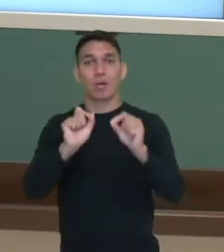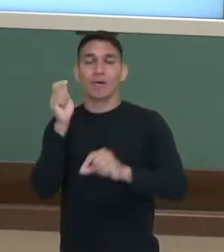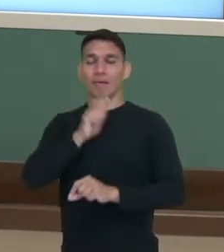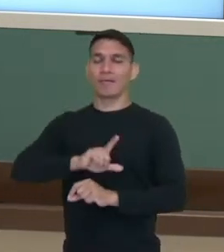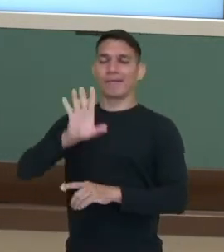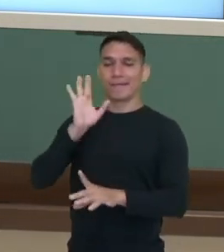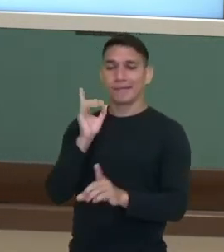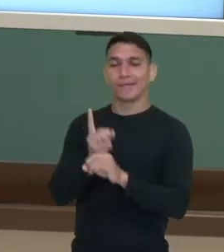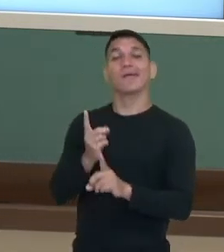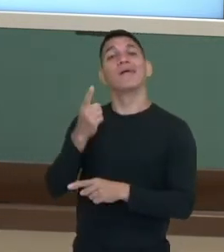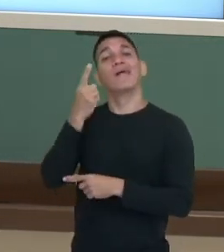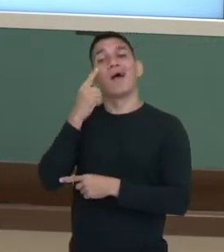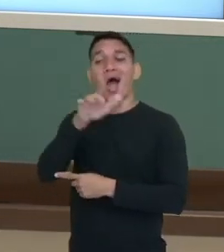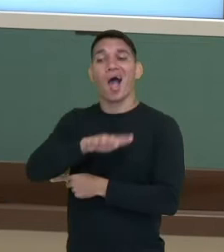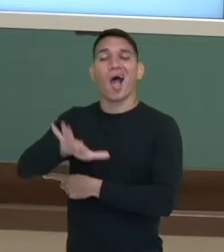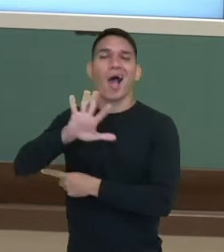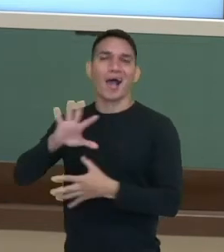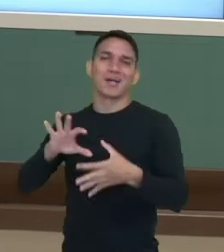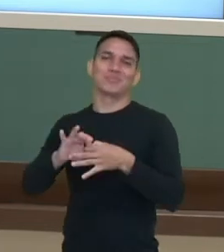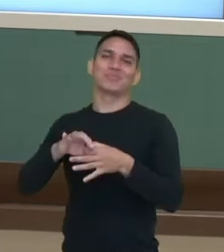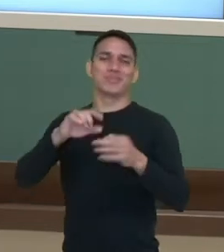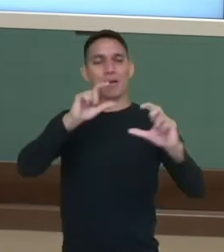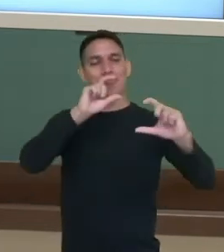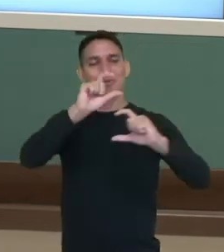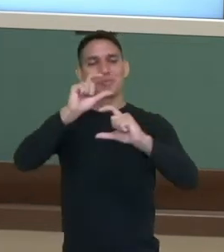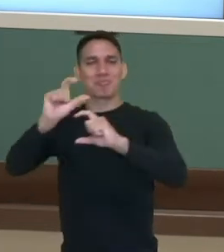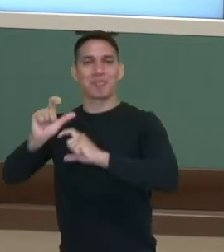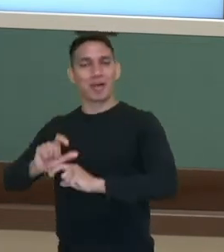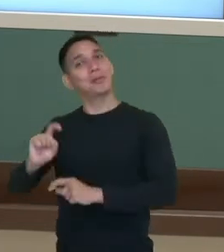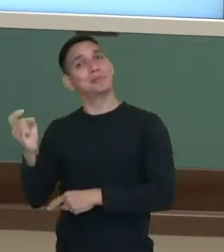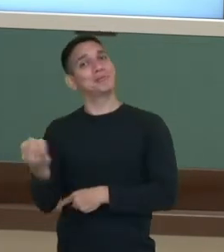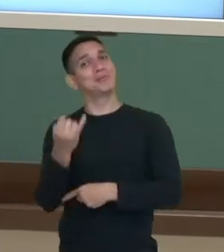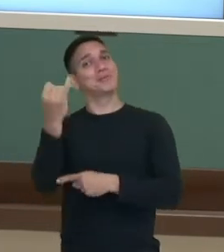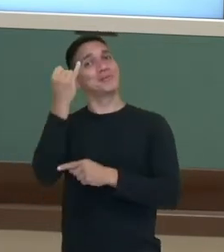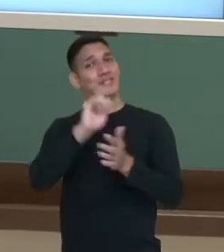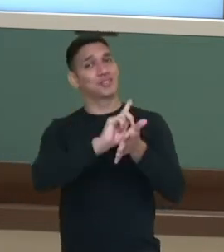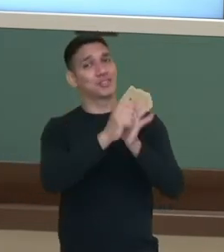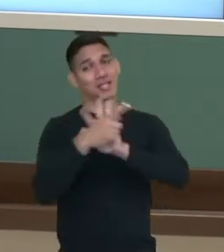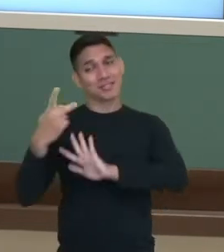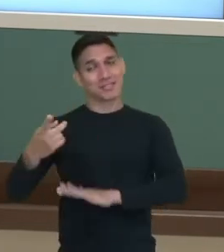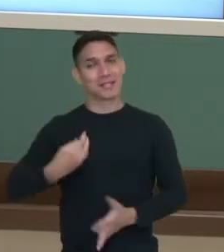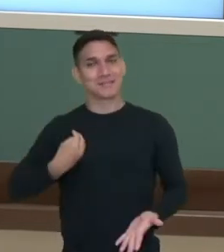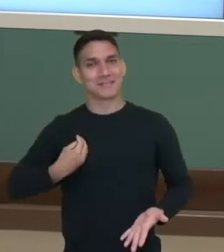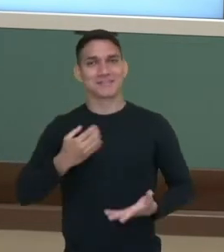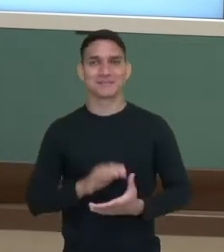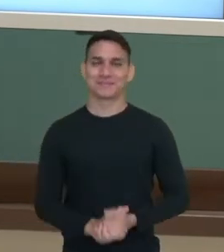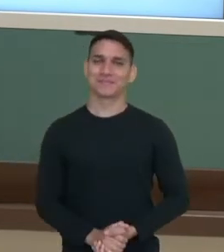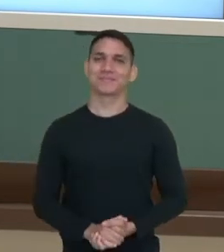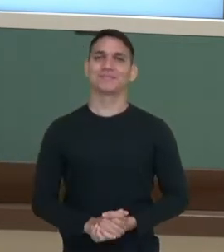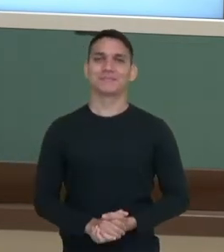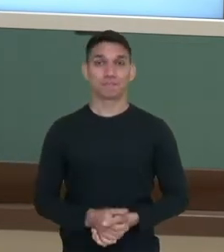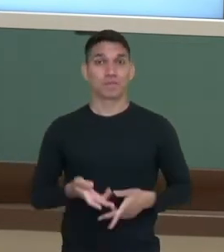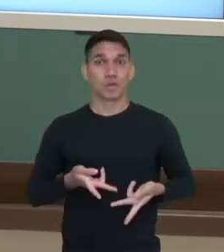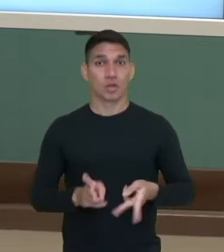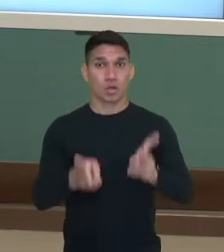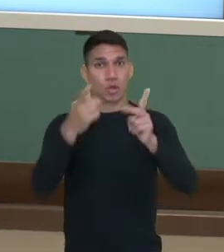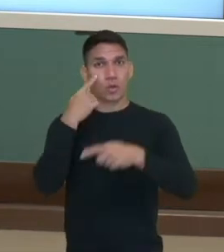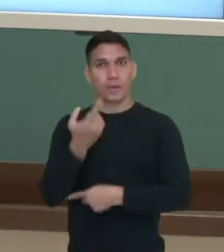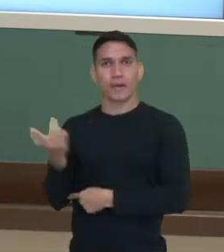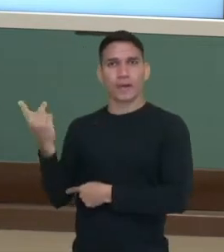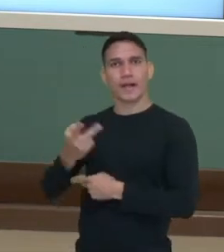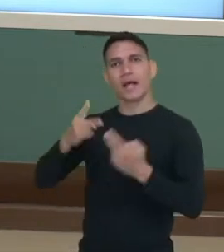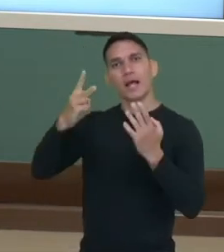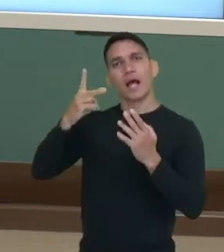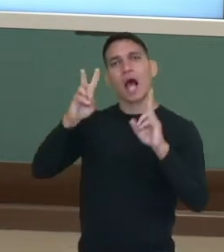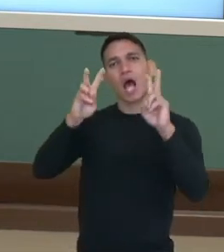a área dele, que foi na área dos quadrinhos, a importância desse gênero para a vida dele. Seguindo, vamos retomar um